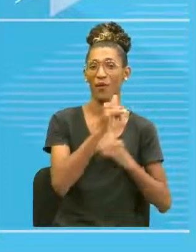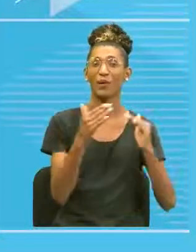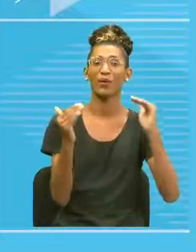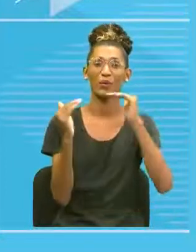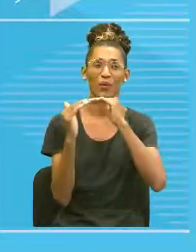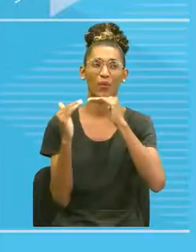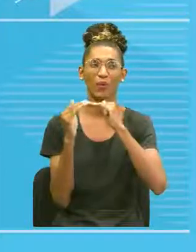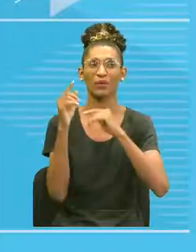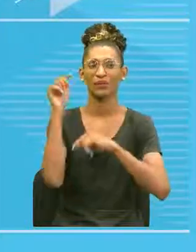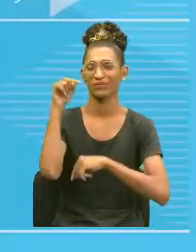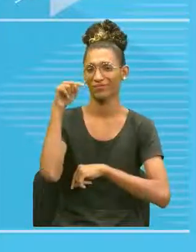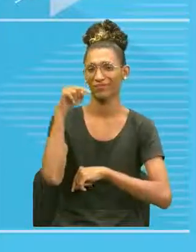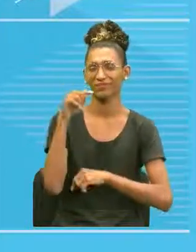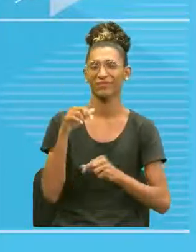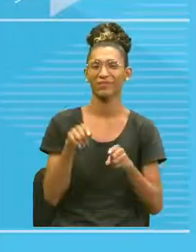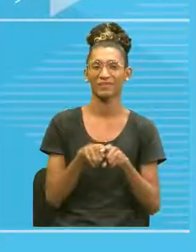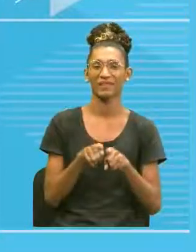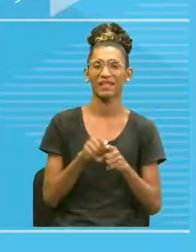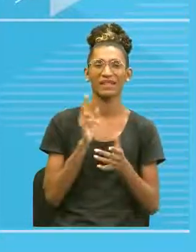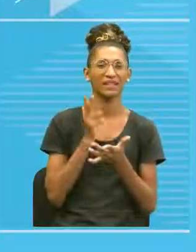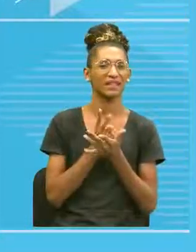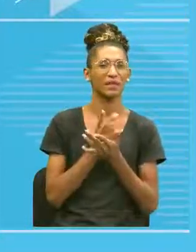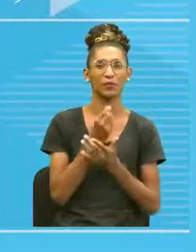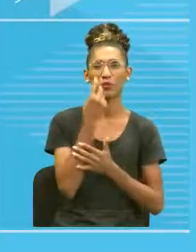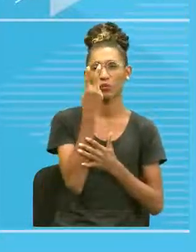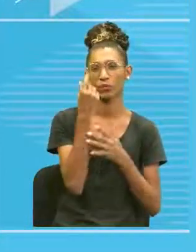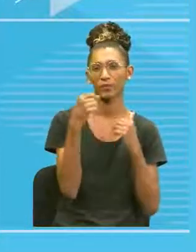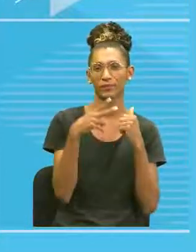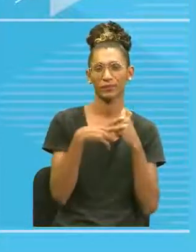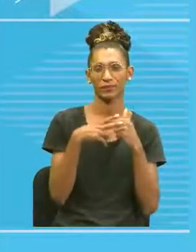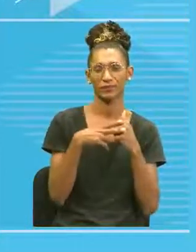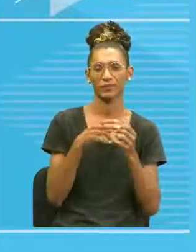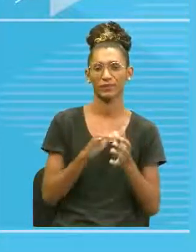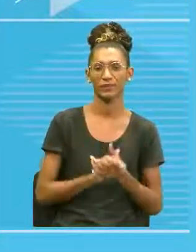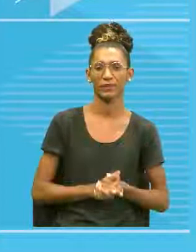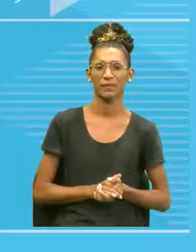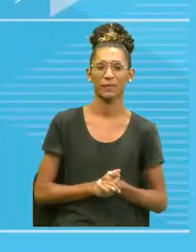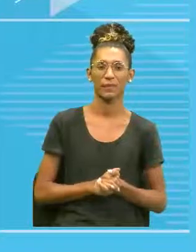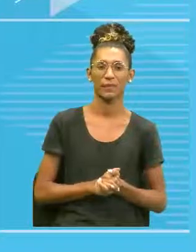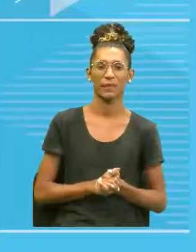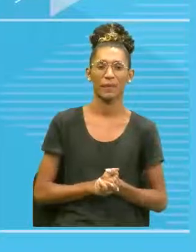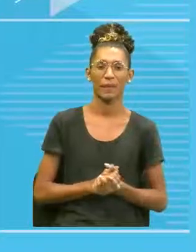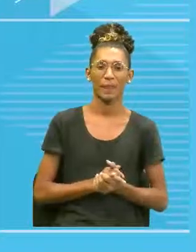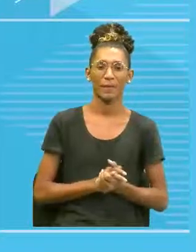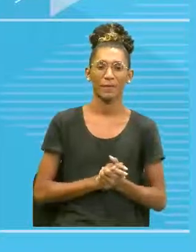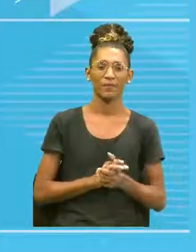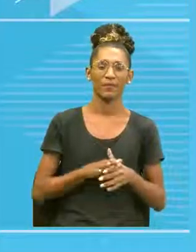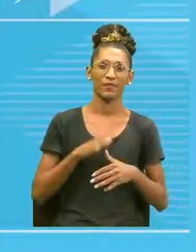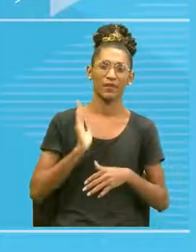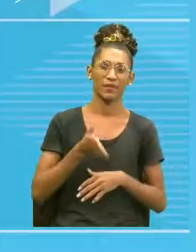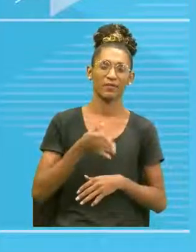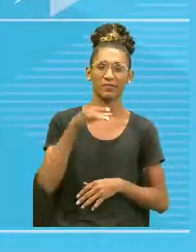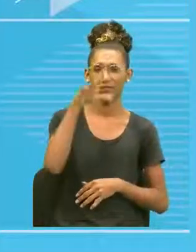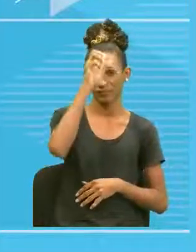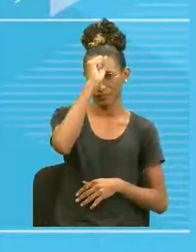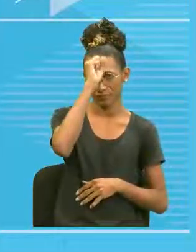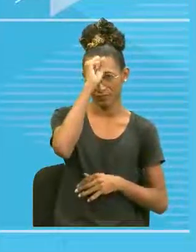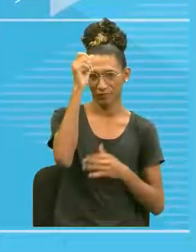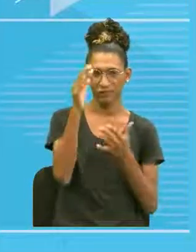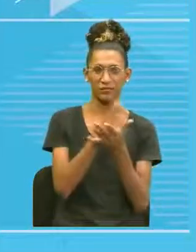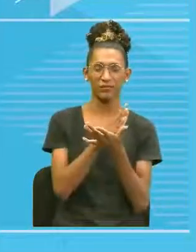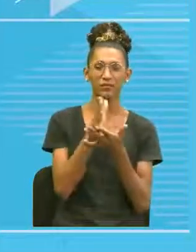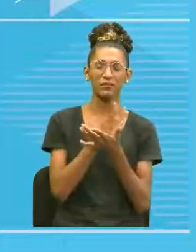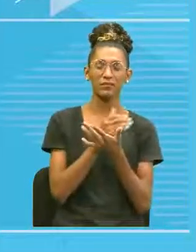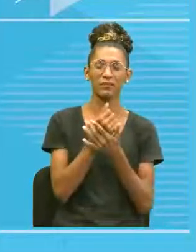e aqui no particípio são sempre dois verbos aquela máxima que a gente aprende em aula de